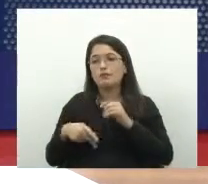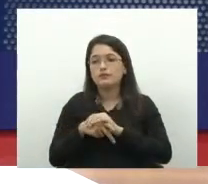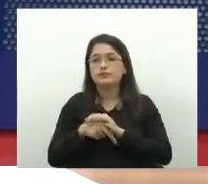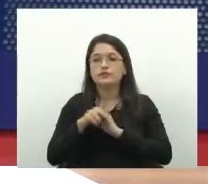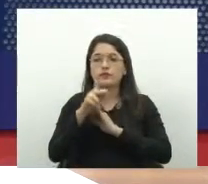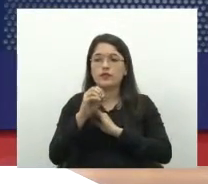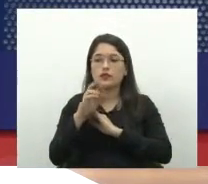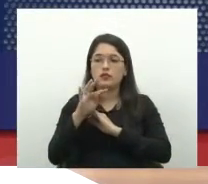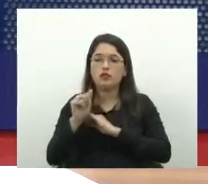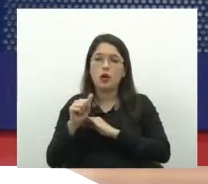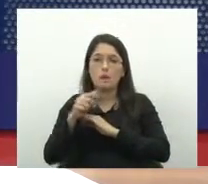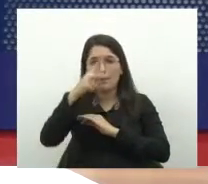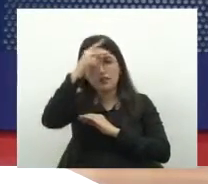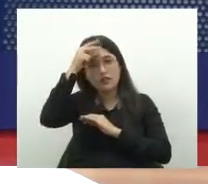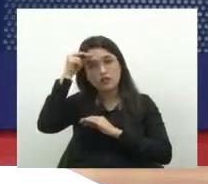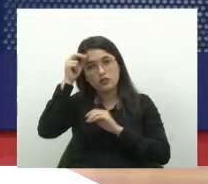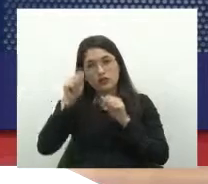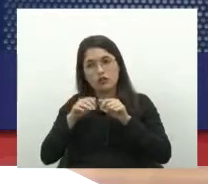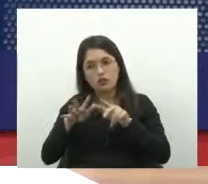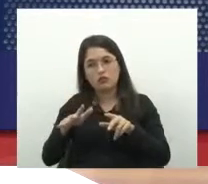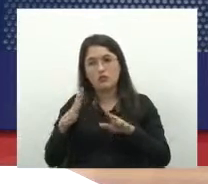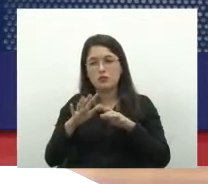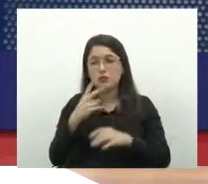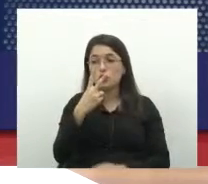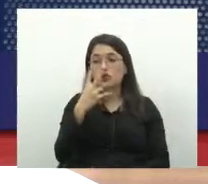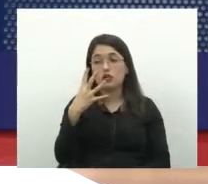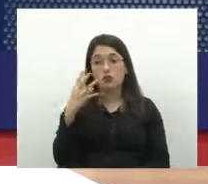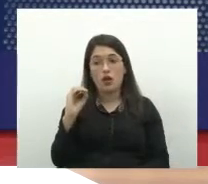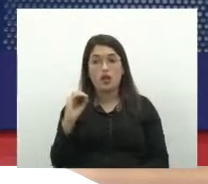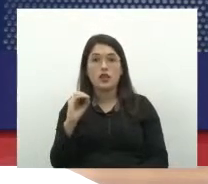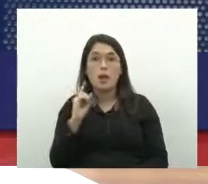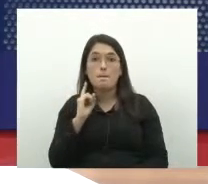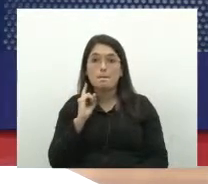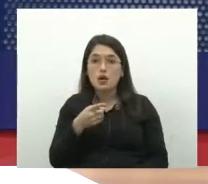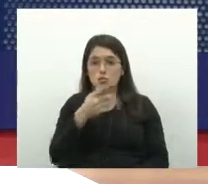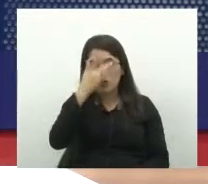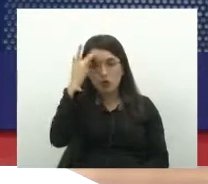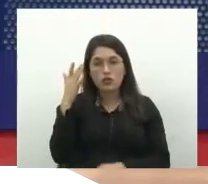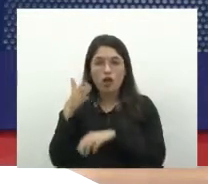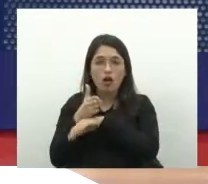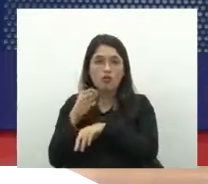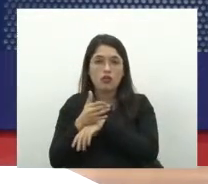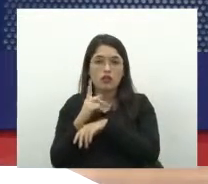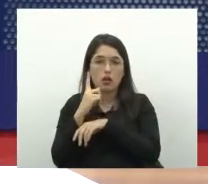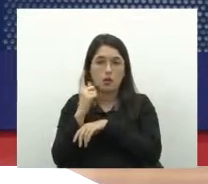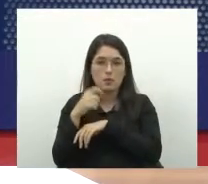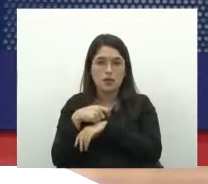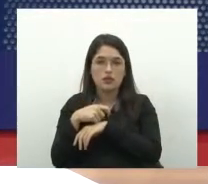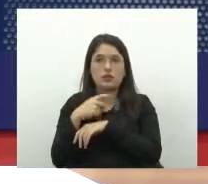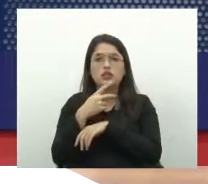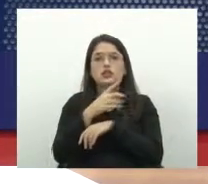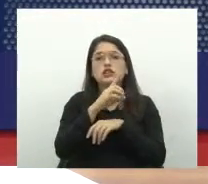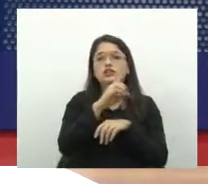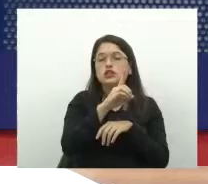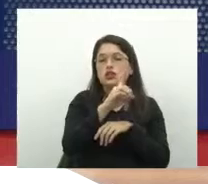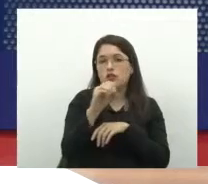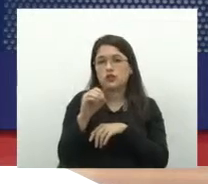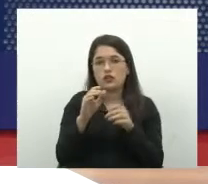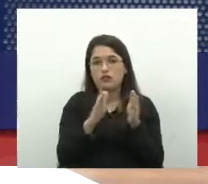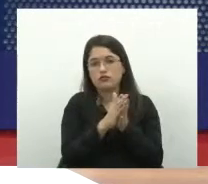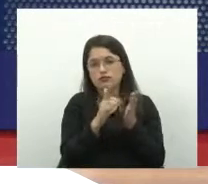Portal Prefeitura de Guarulhos, que tem cerca de 240 mil acessos mês, o Diário Oficial, com 20 mil exemplares